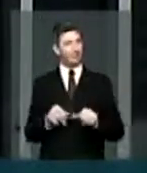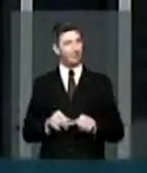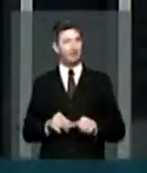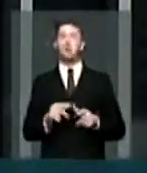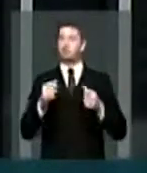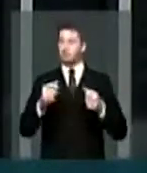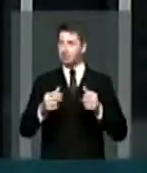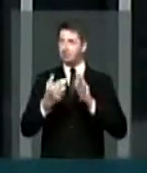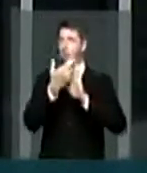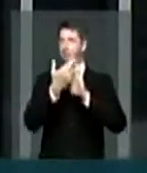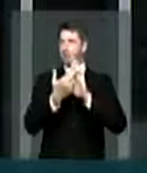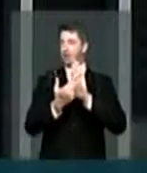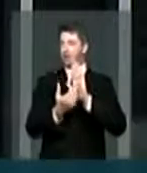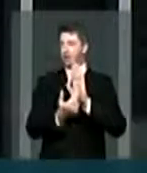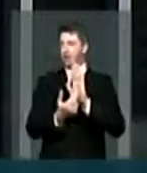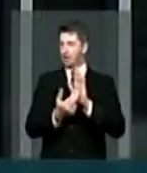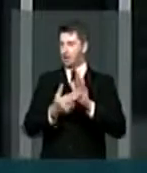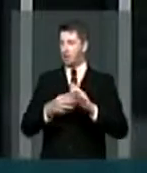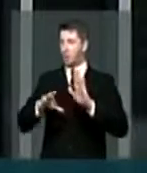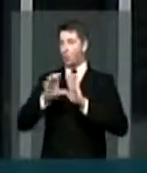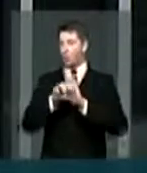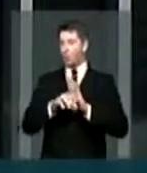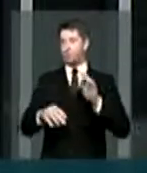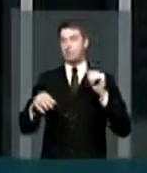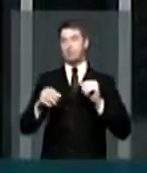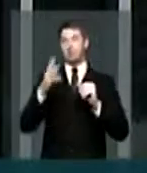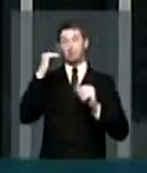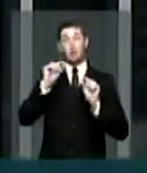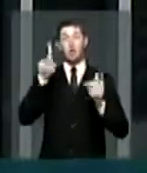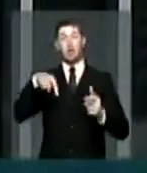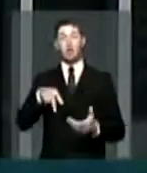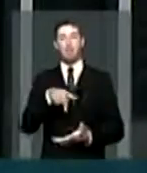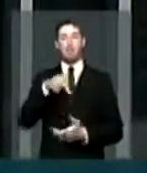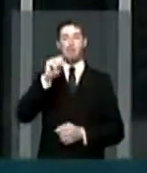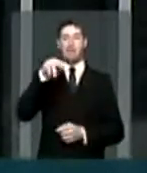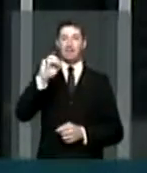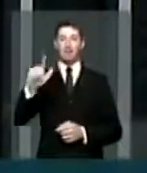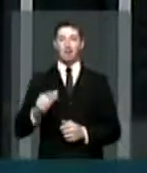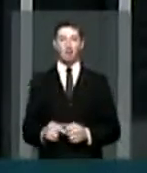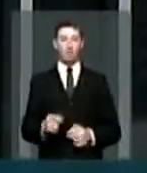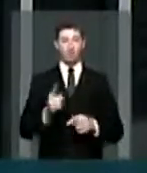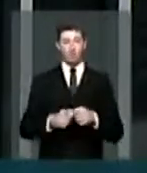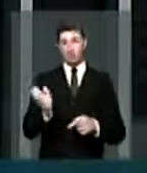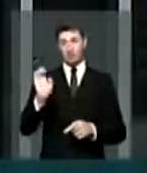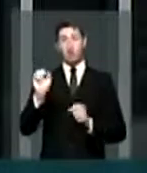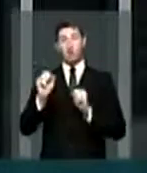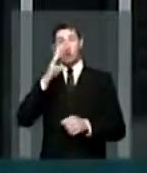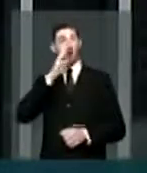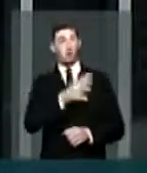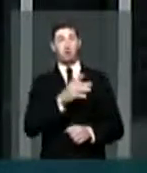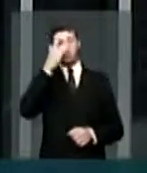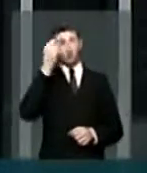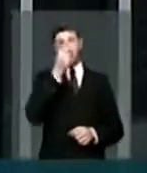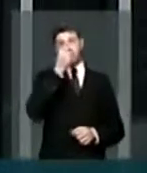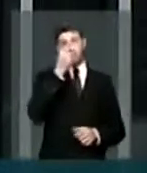estabelecer um princípio, um conceito para fechar o tipo penal, pois da forma que está, o homossexual poderá acusar os